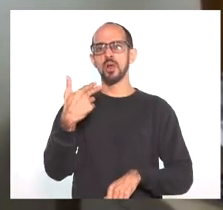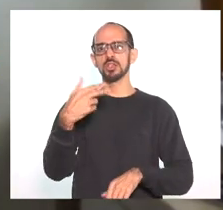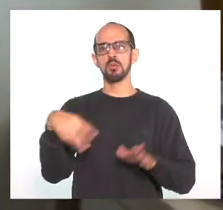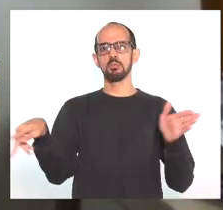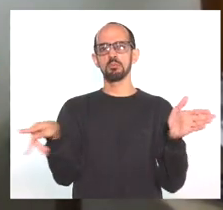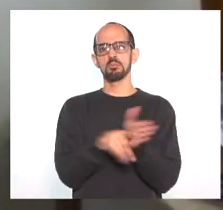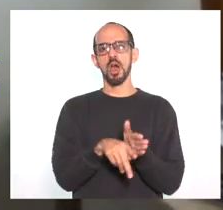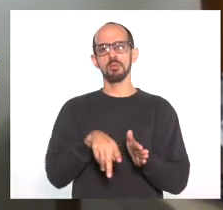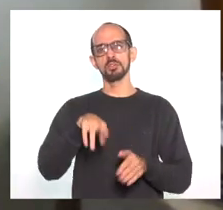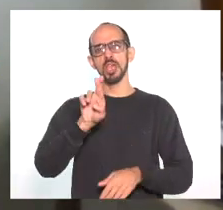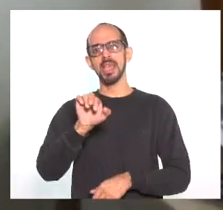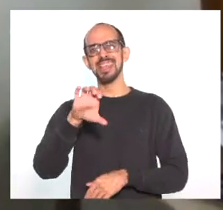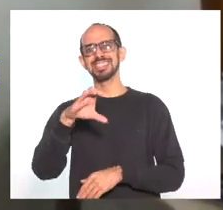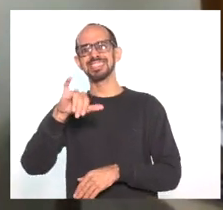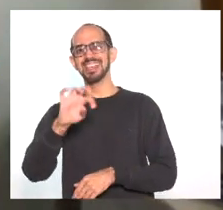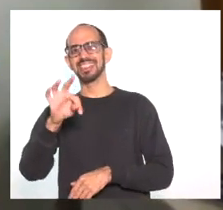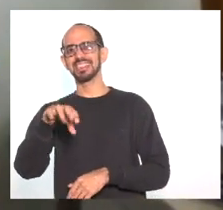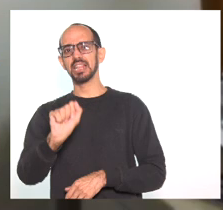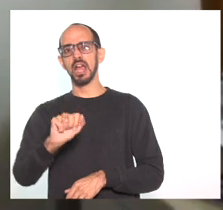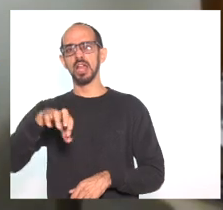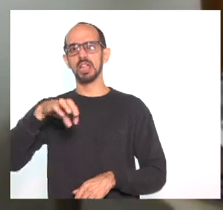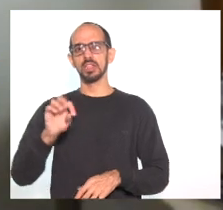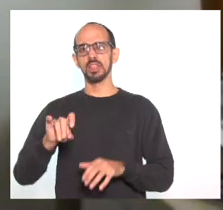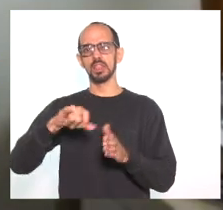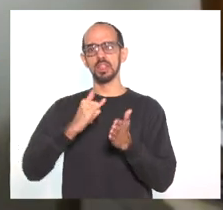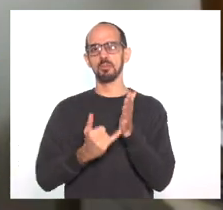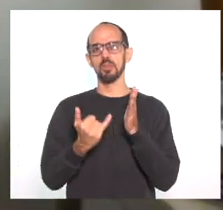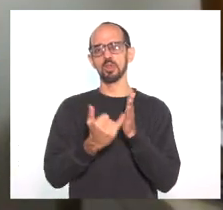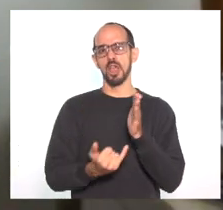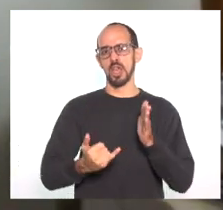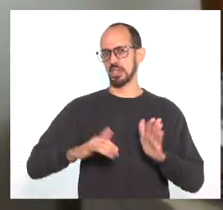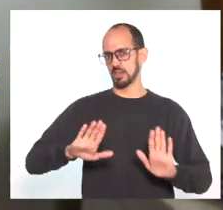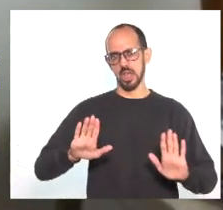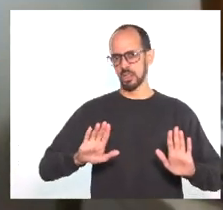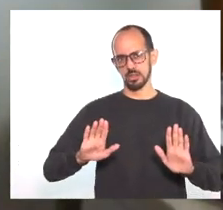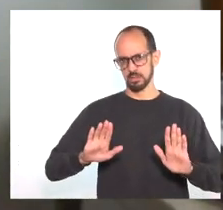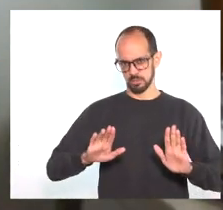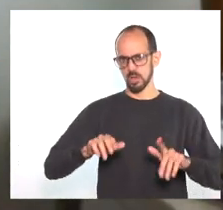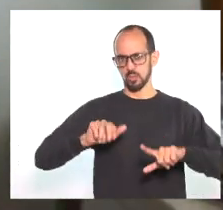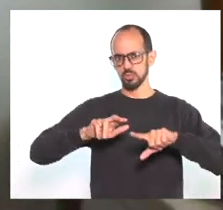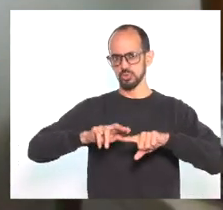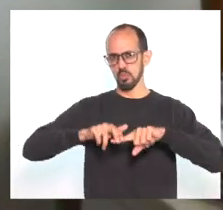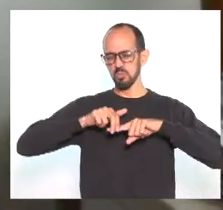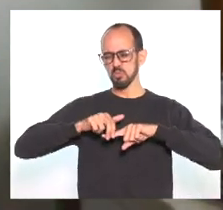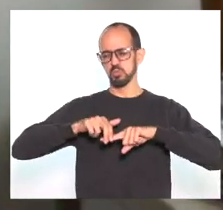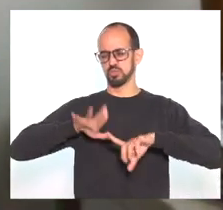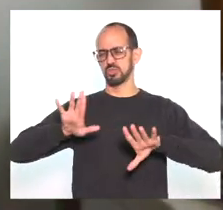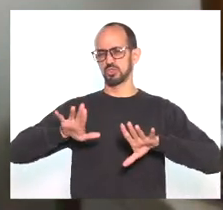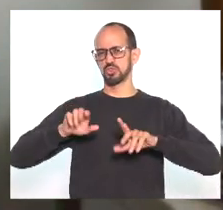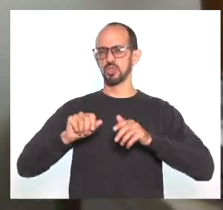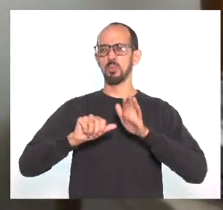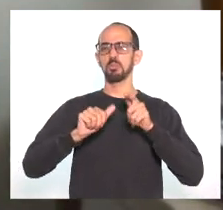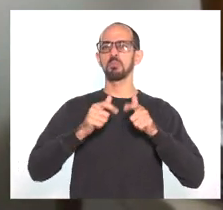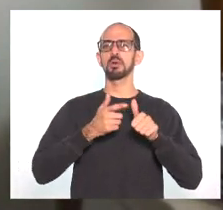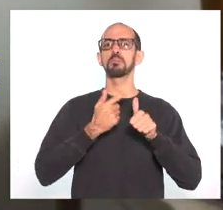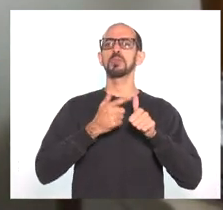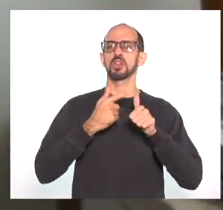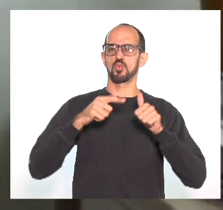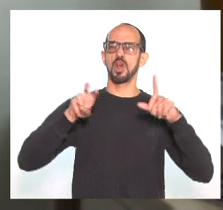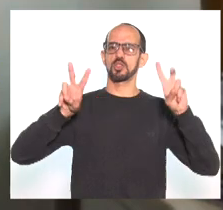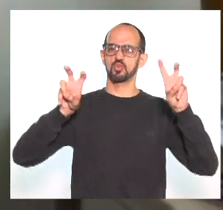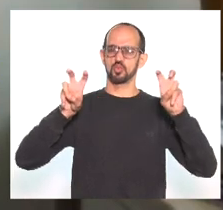receitas tributárias. Por isso que a gente fez questão de colocar o primeiro tópico do assunto.